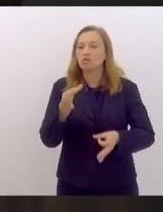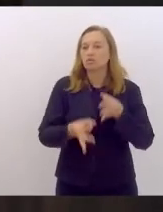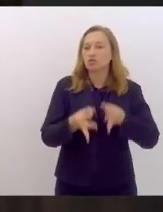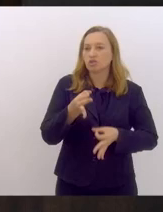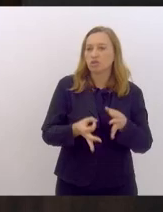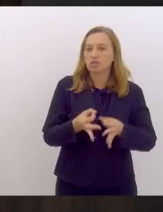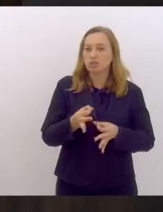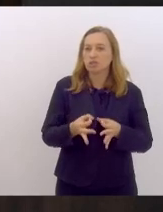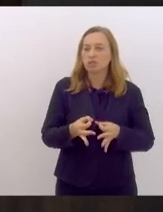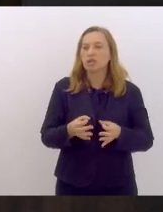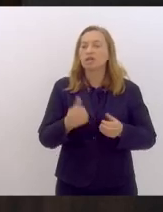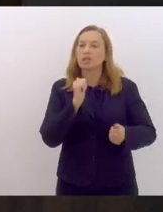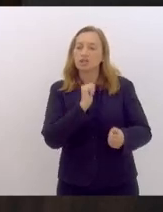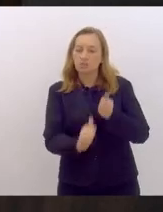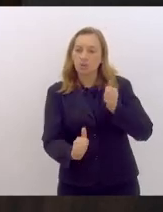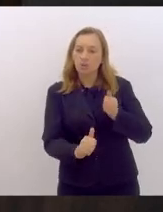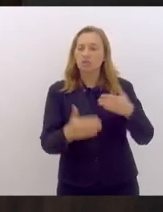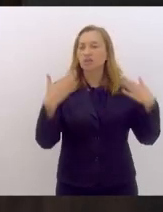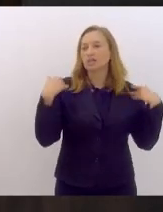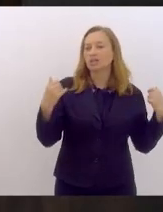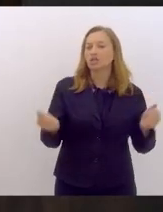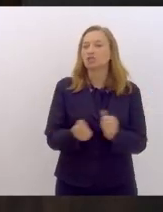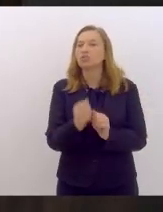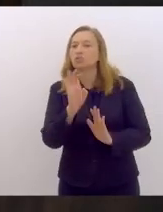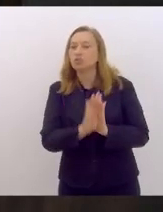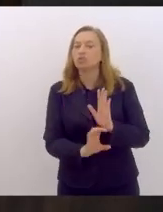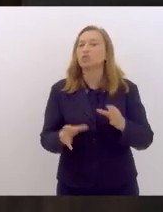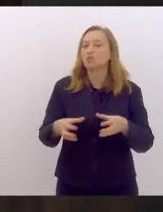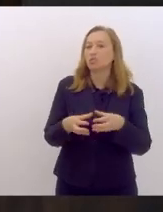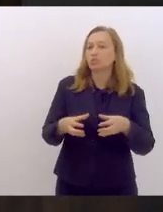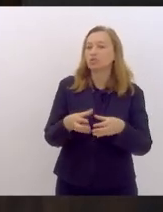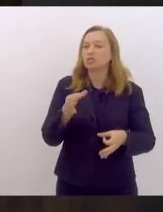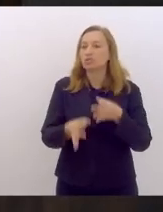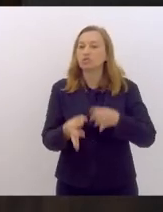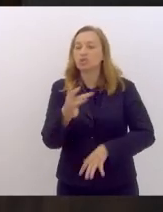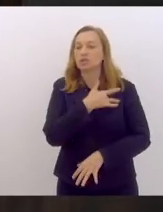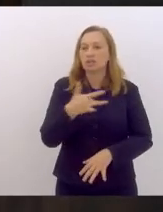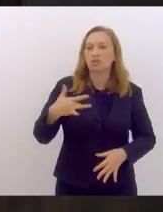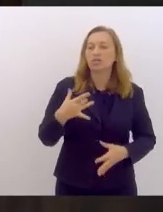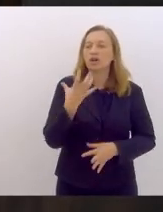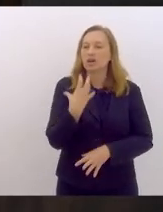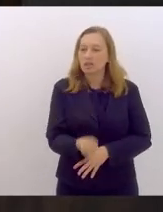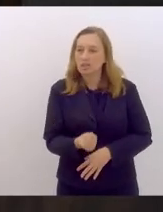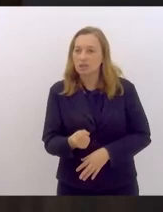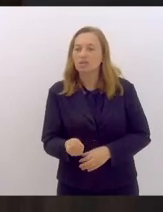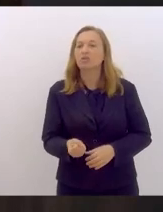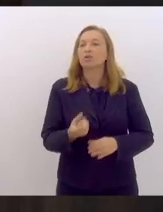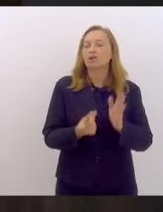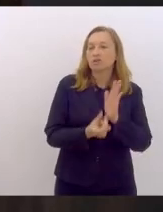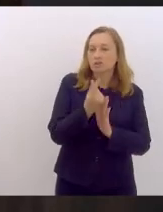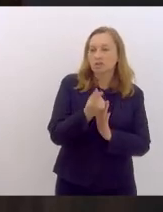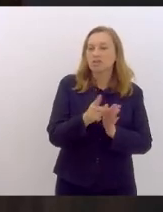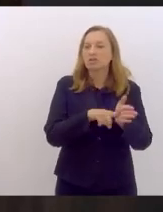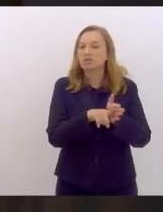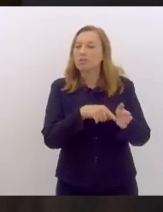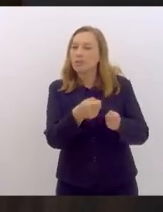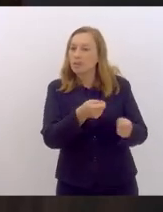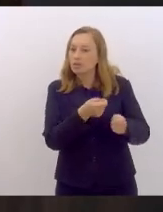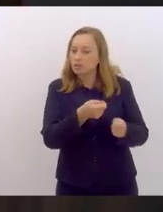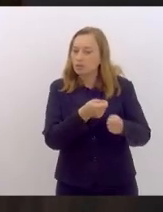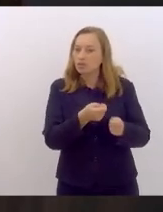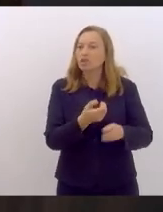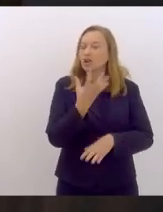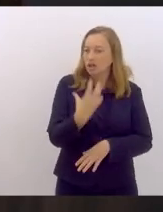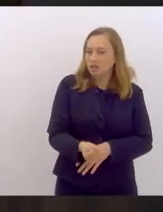de Esporte e Lazer, favorável com emendas, da Comissão de Constituição e Justiça de Saúde, favorável, Orçamento, Fiscalização Financeira